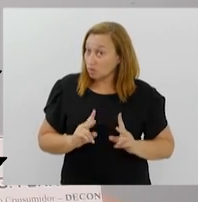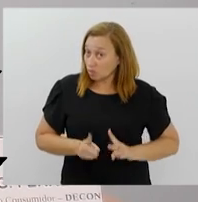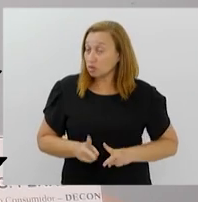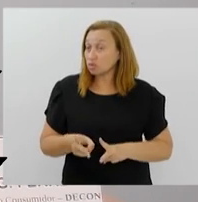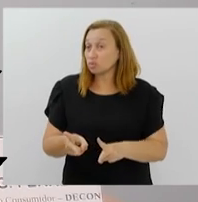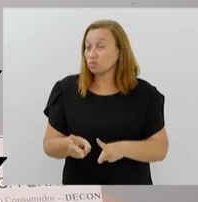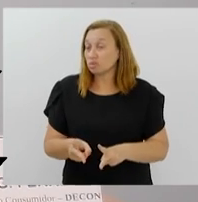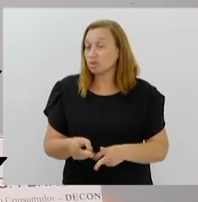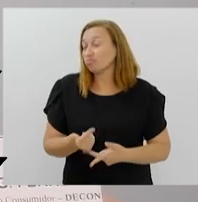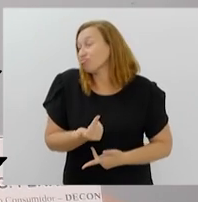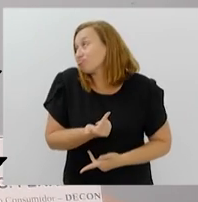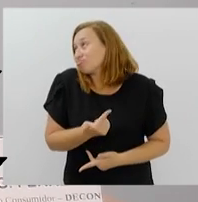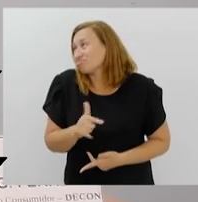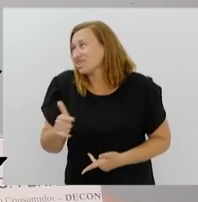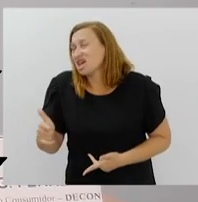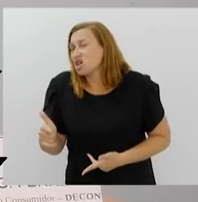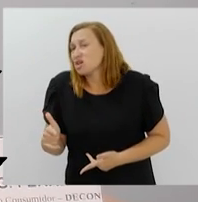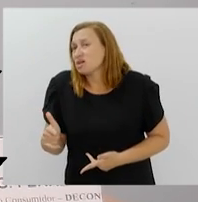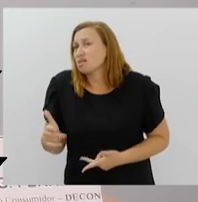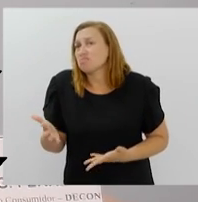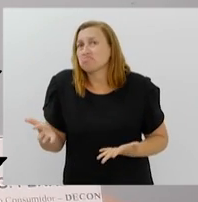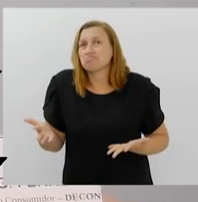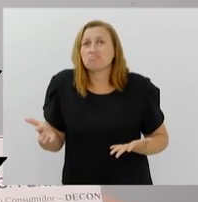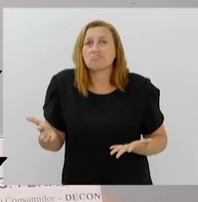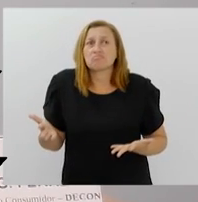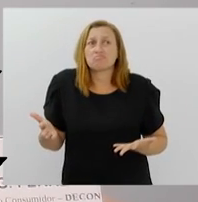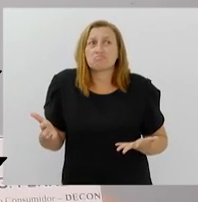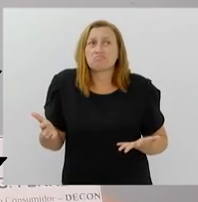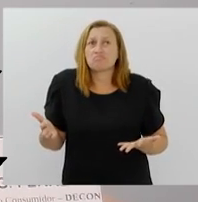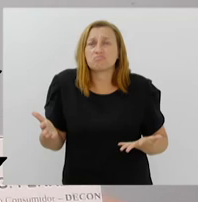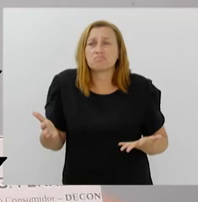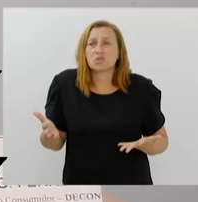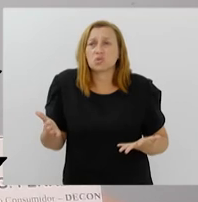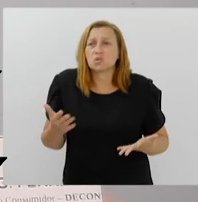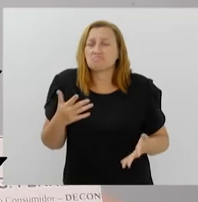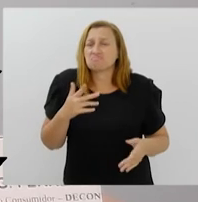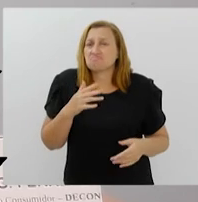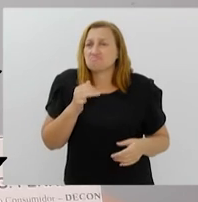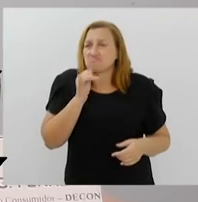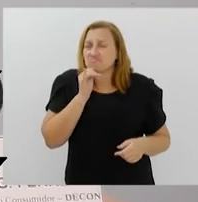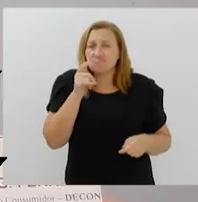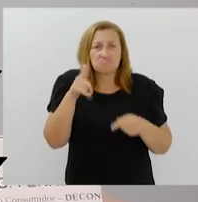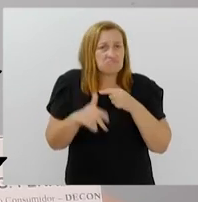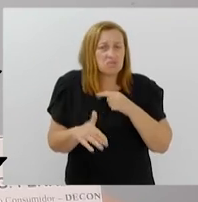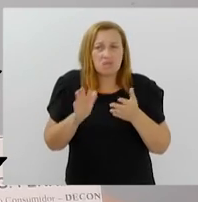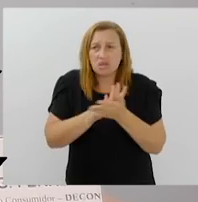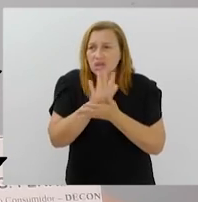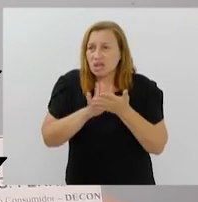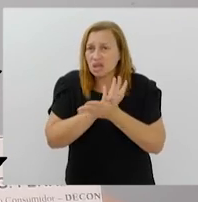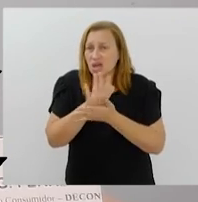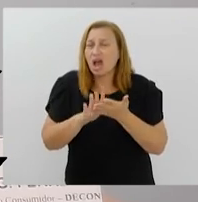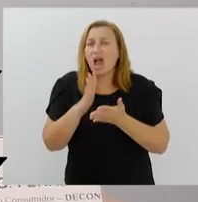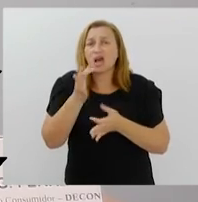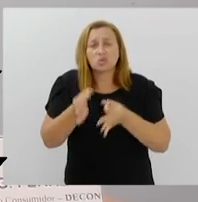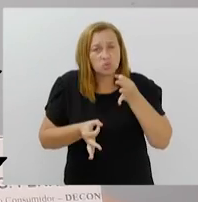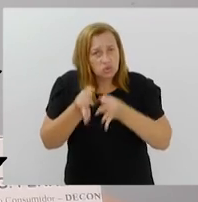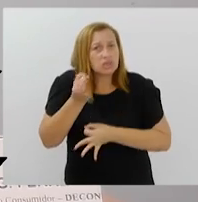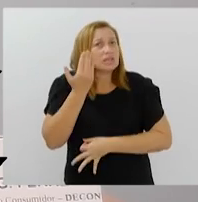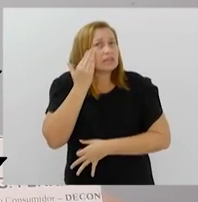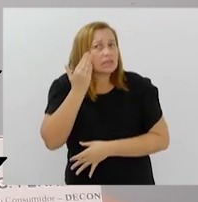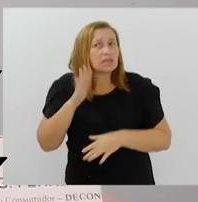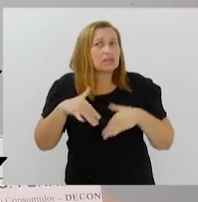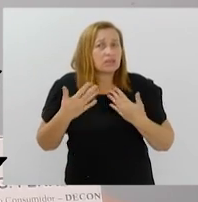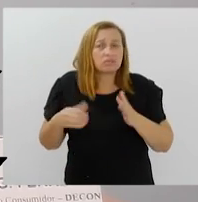não existe uma uma eh eh eh uma nenhum impedimento não existe a justiça entende isso tá